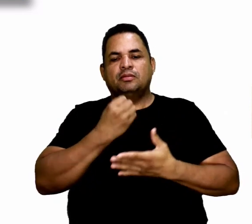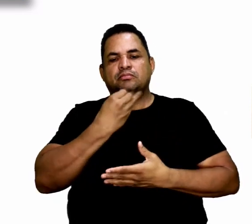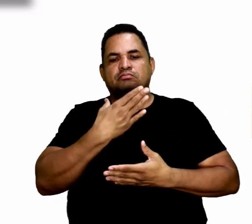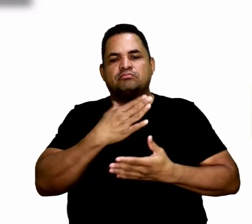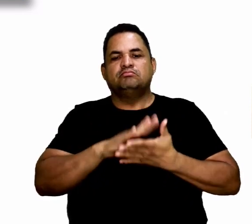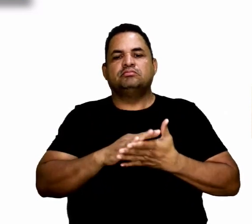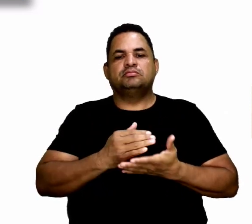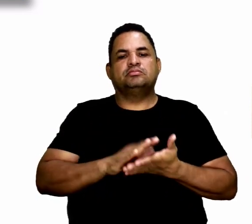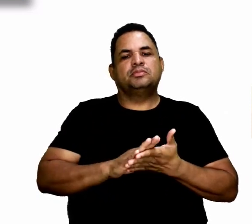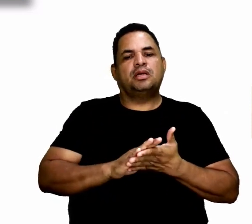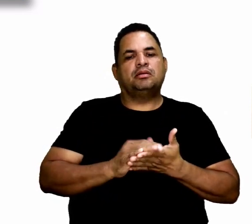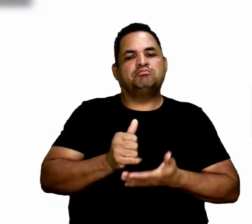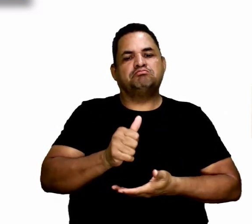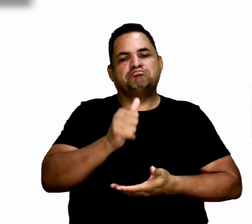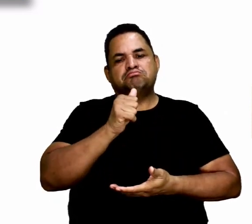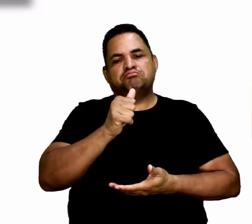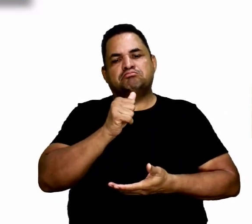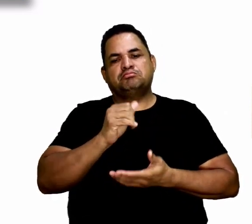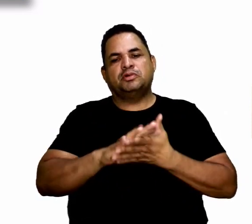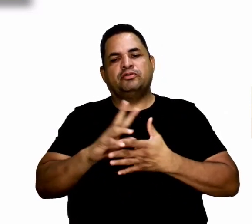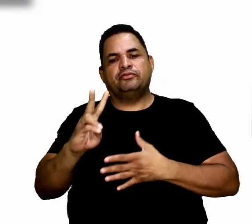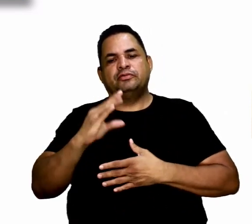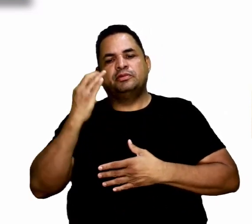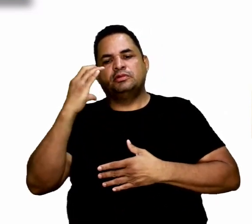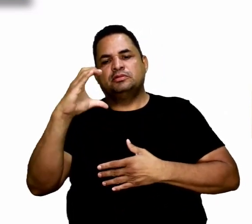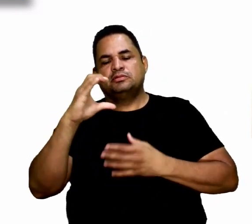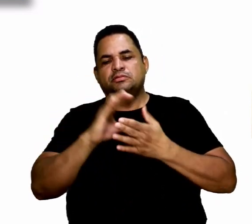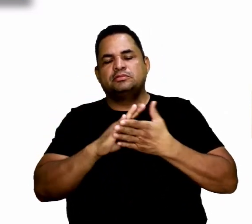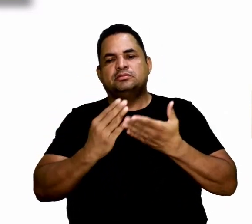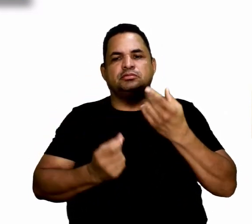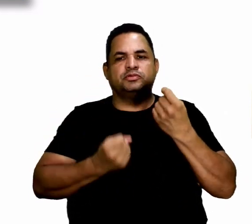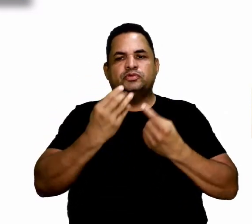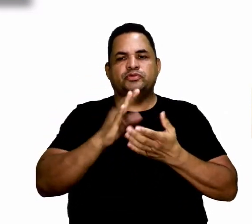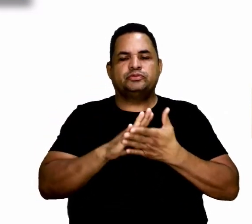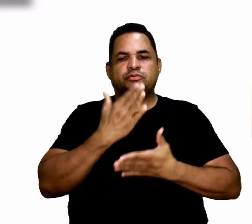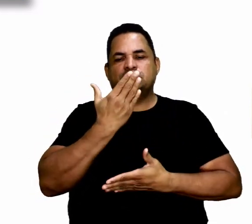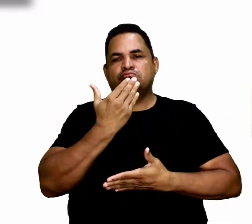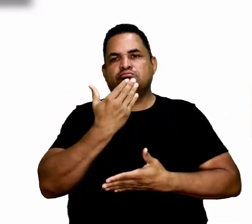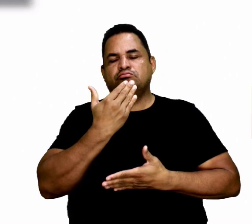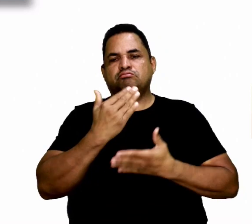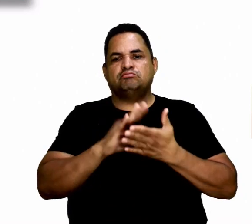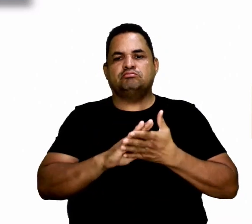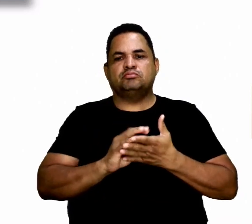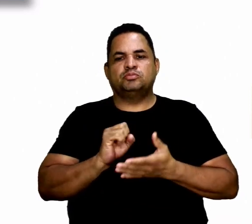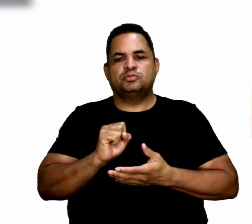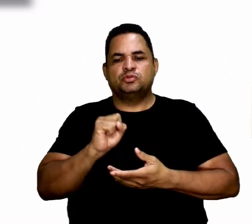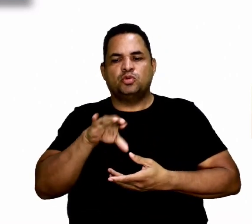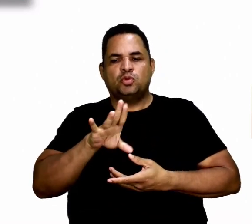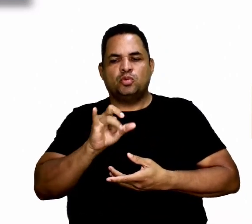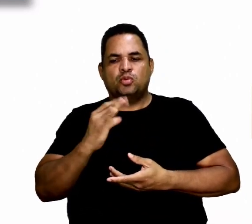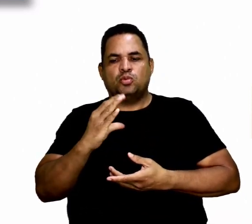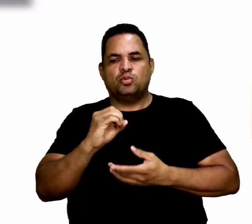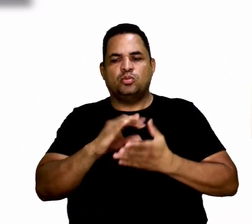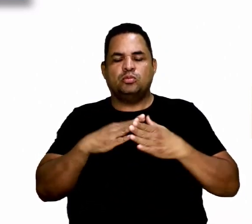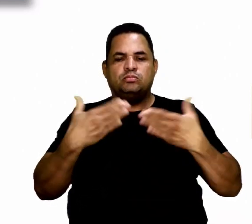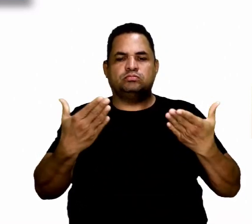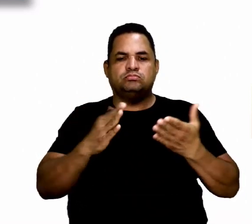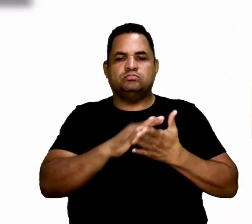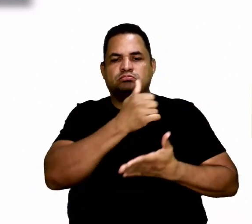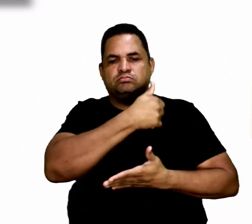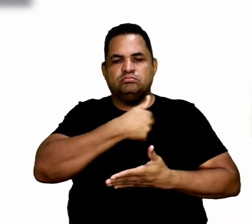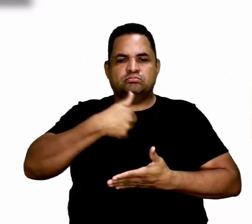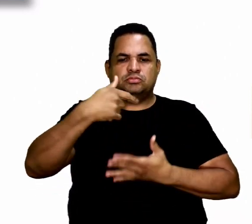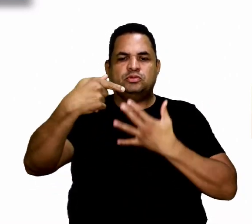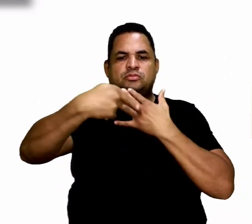tomar uma vitamina C, a gente tomar ali alguns tipos de alimento, né, o suco, enfim, que melhora a nossa